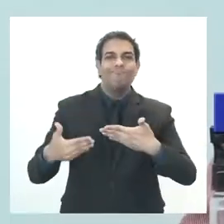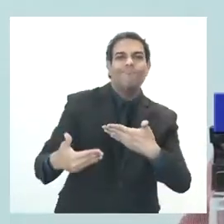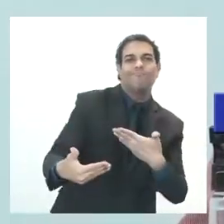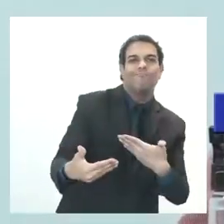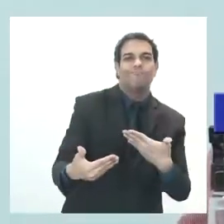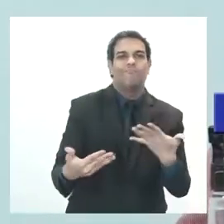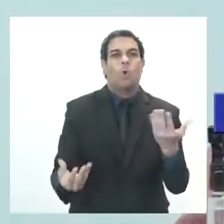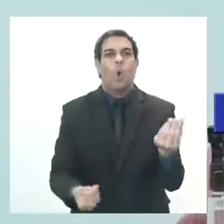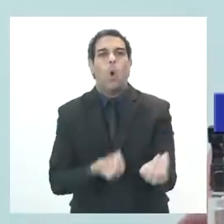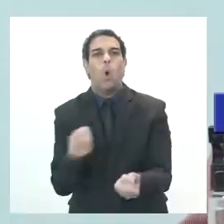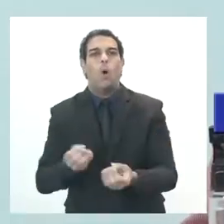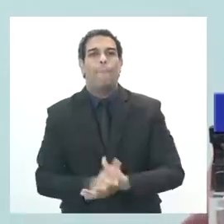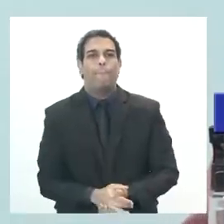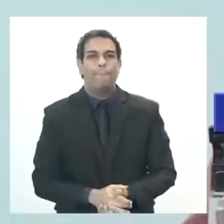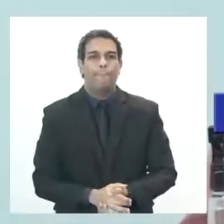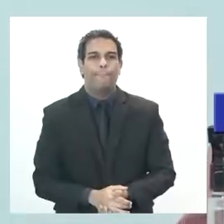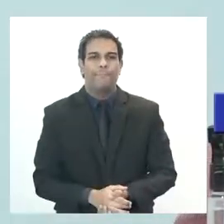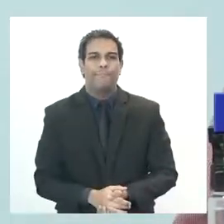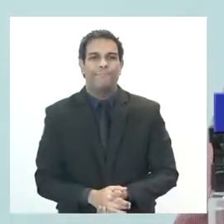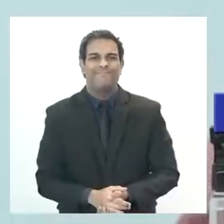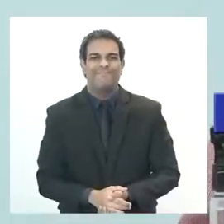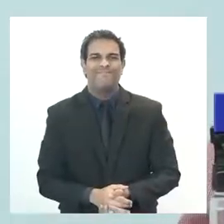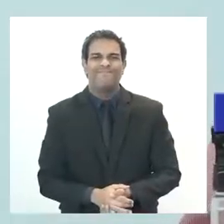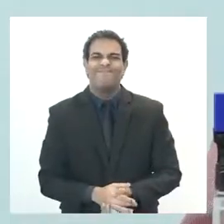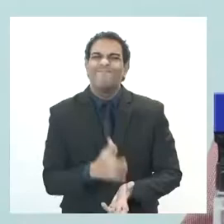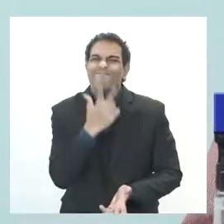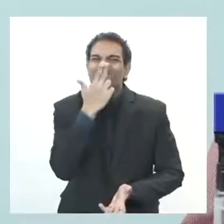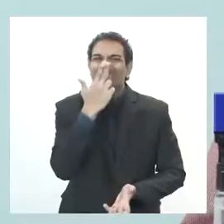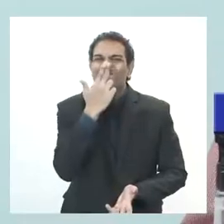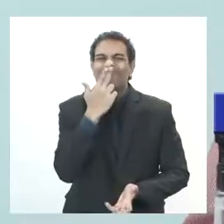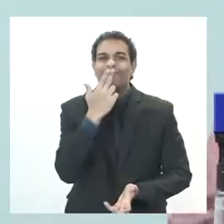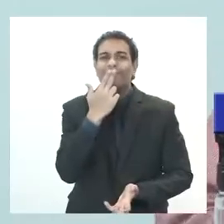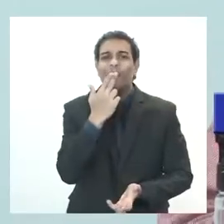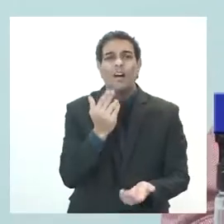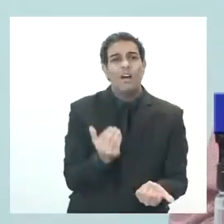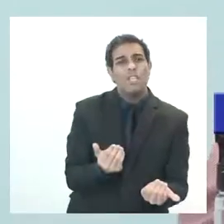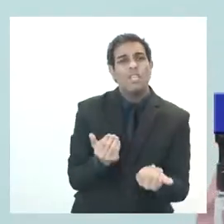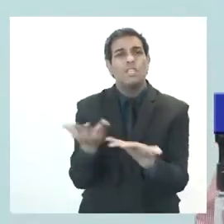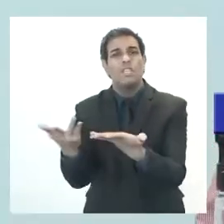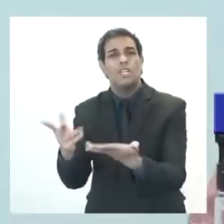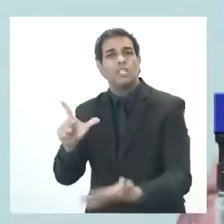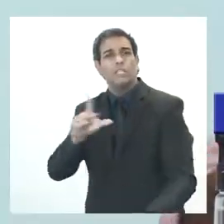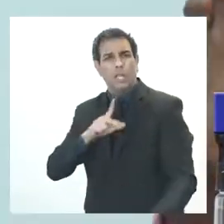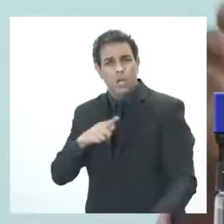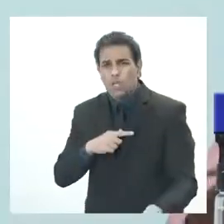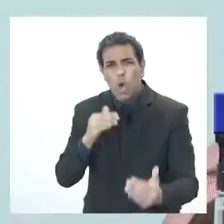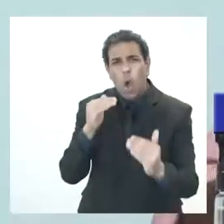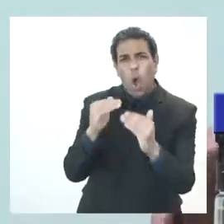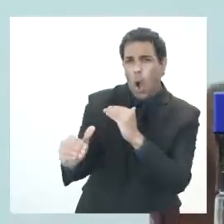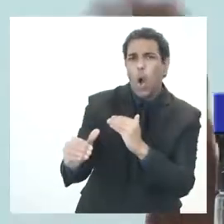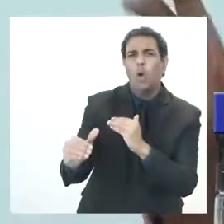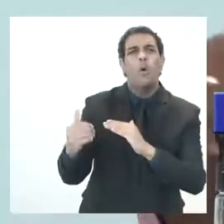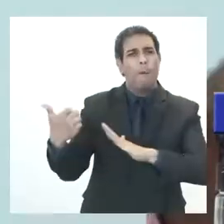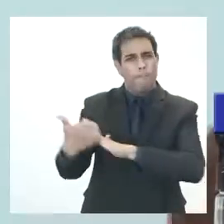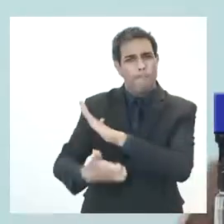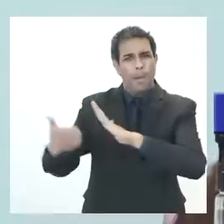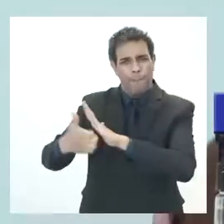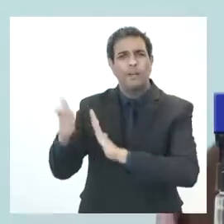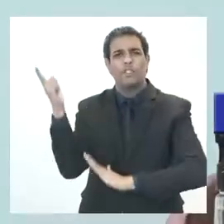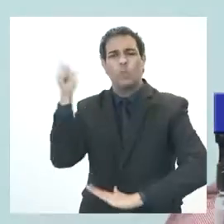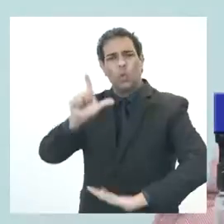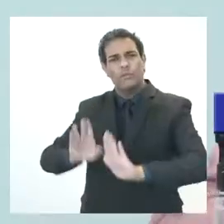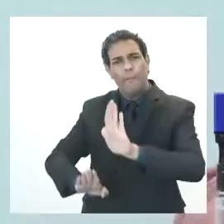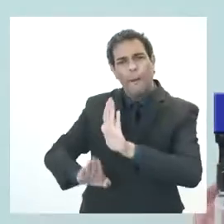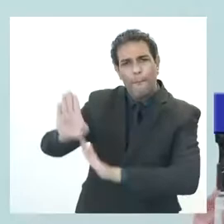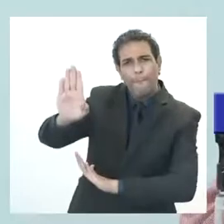grande presente a dor ao empresariado não tem nada contra não empresário tem que existir tem que